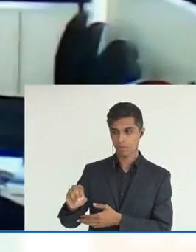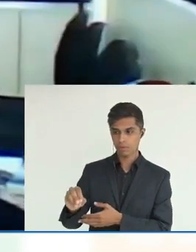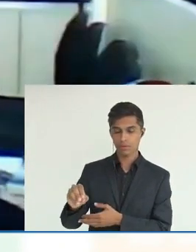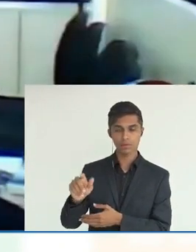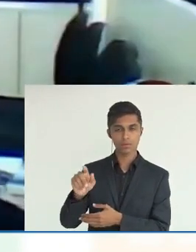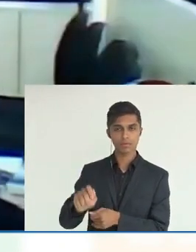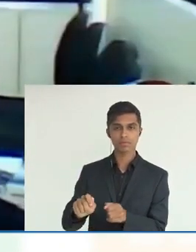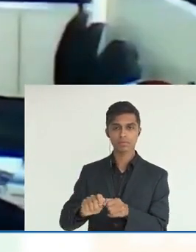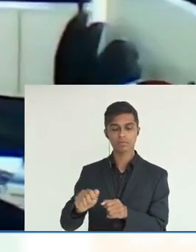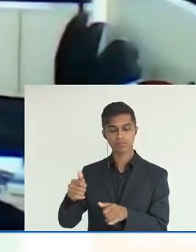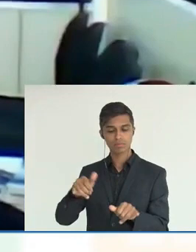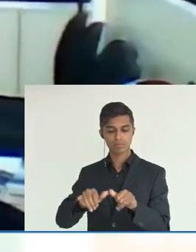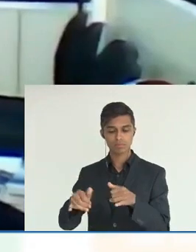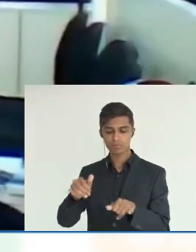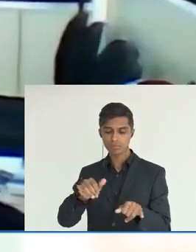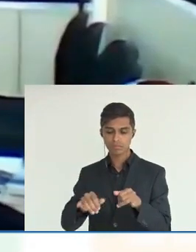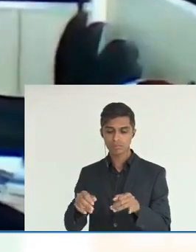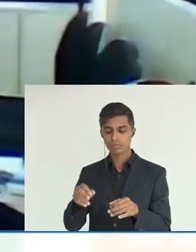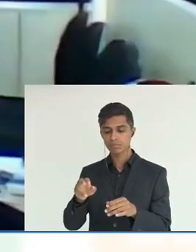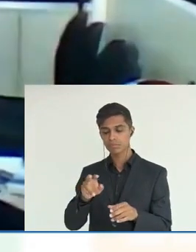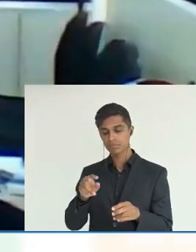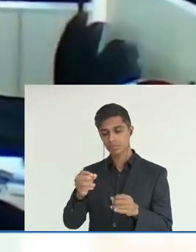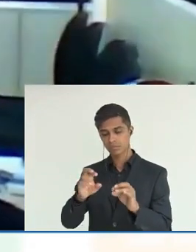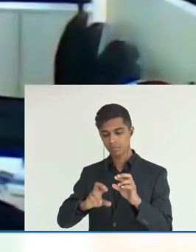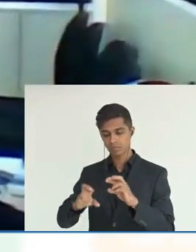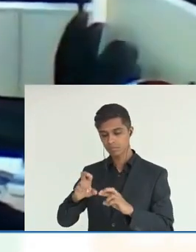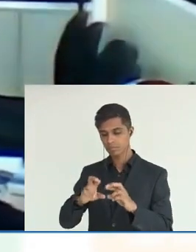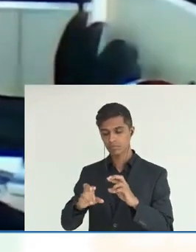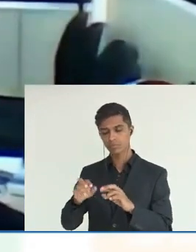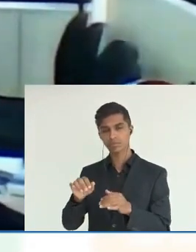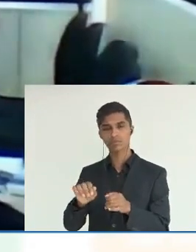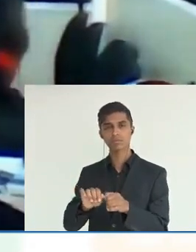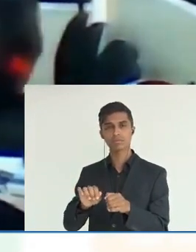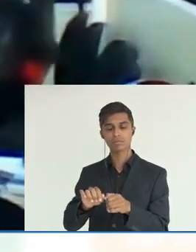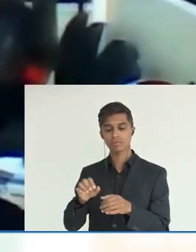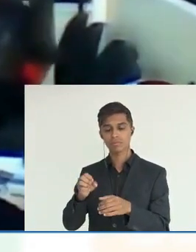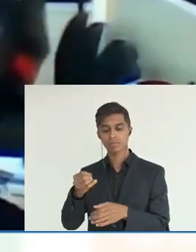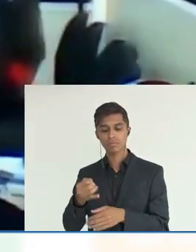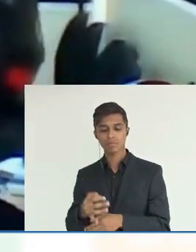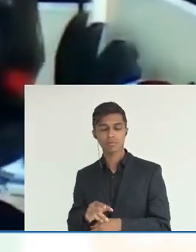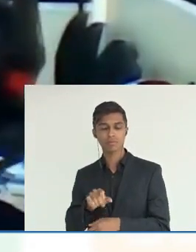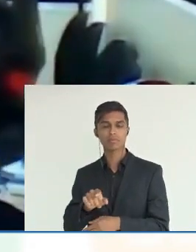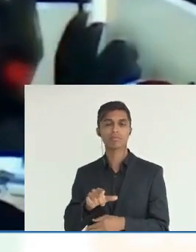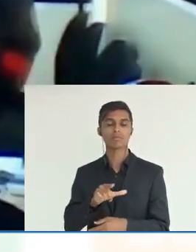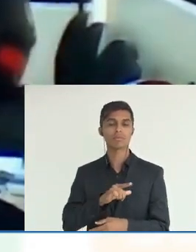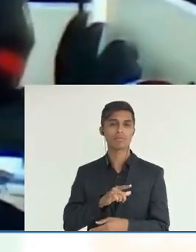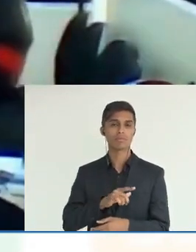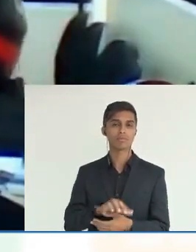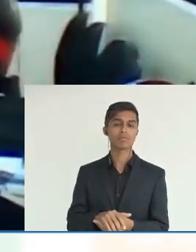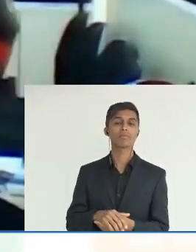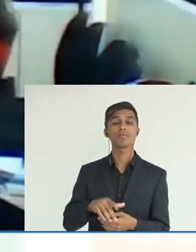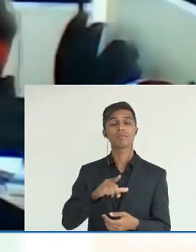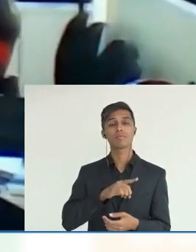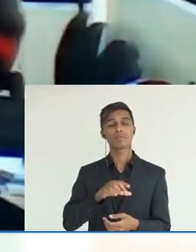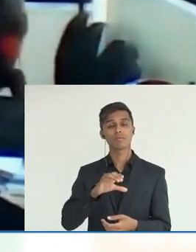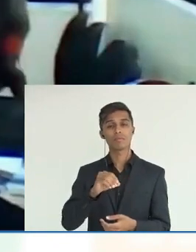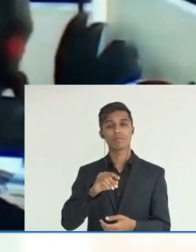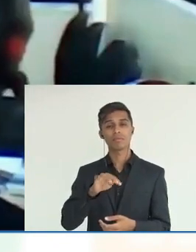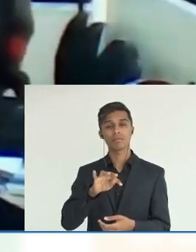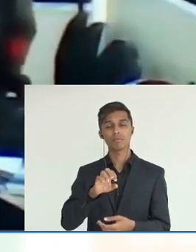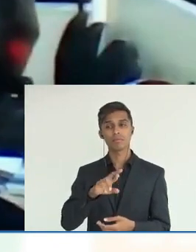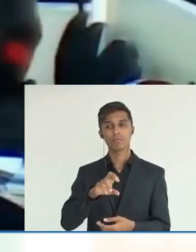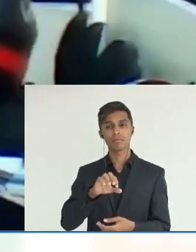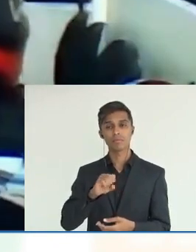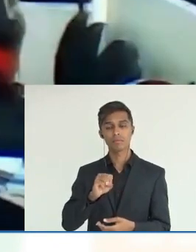vai dosar a colinesterase desse trabalhador. Então, vai dosar a colinesterase plasmática, né, que indica se